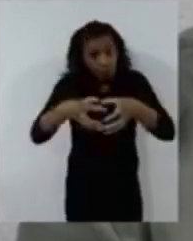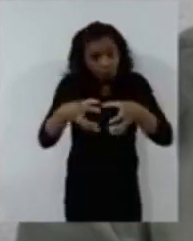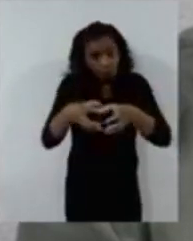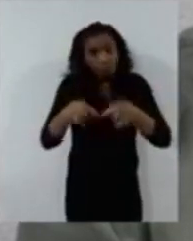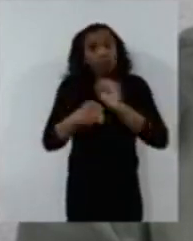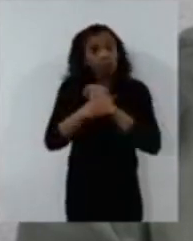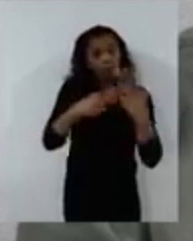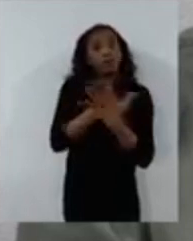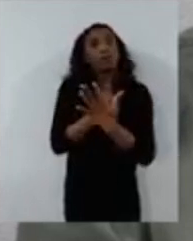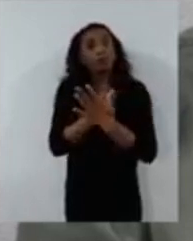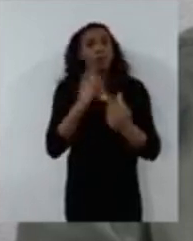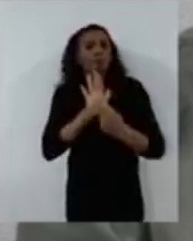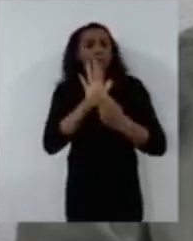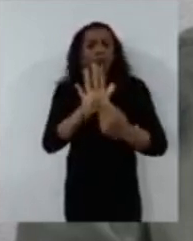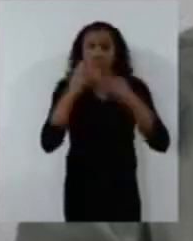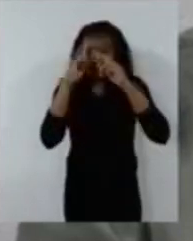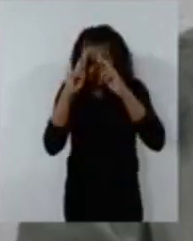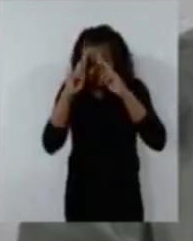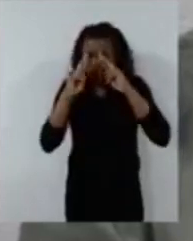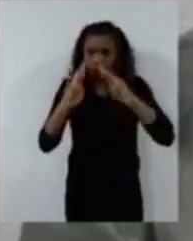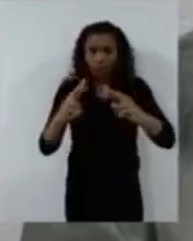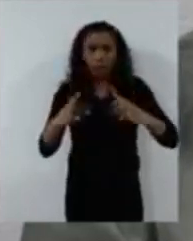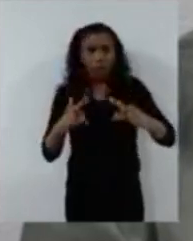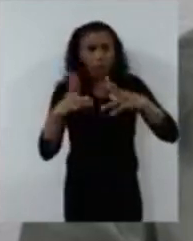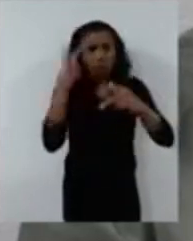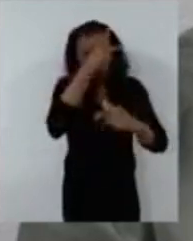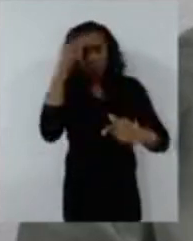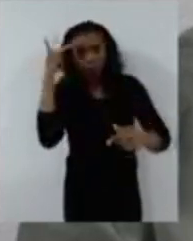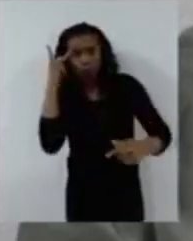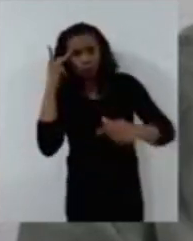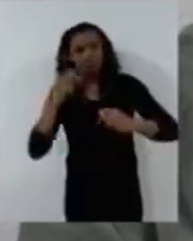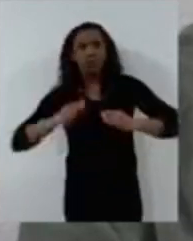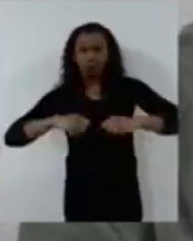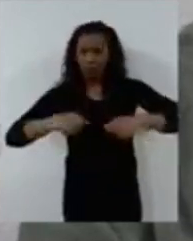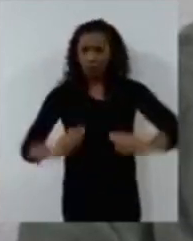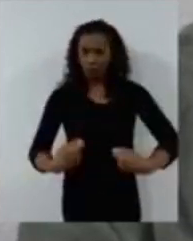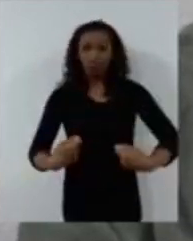respeito aos que defendem